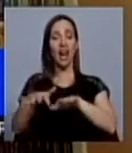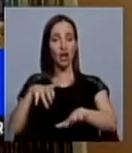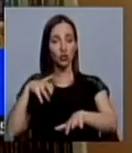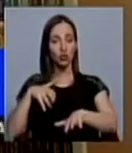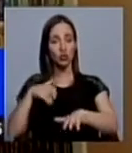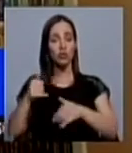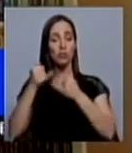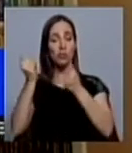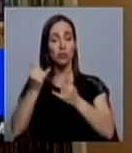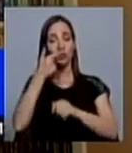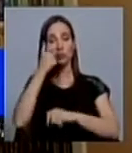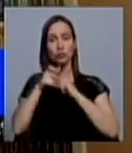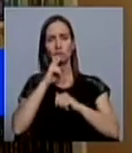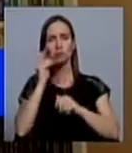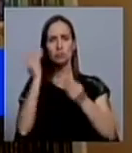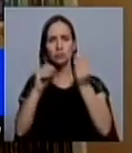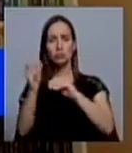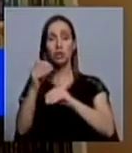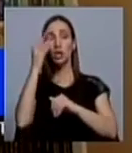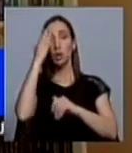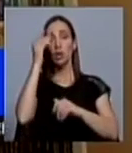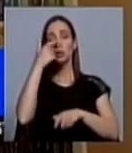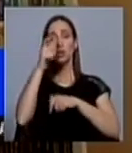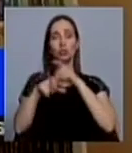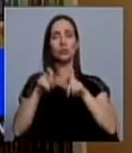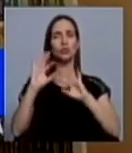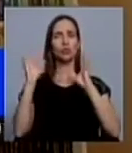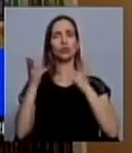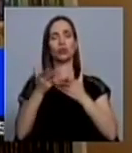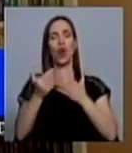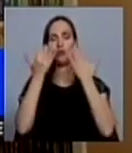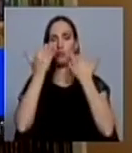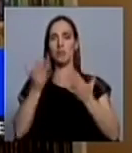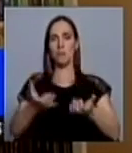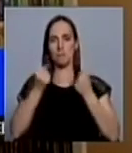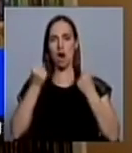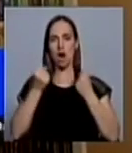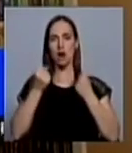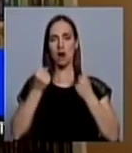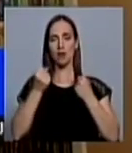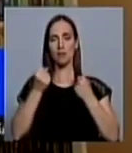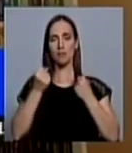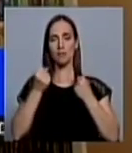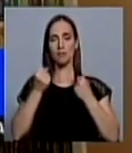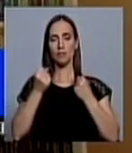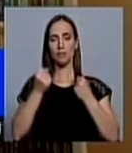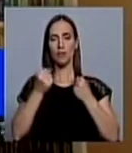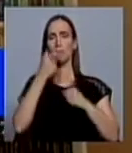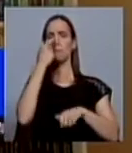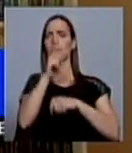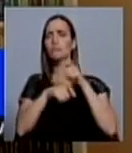que, pelo menos, a opinião pública ficou mais informada sobre como é que estas